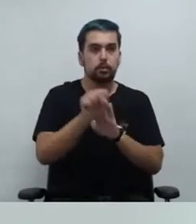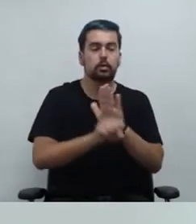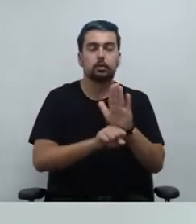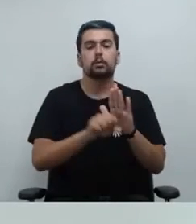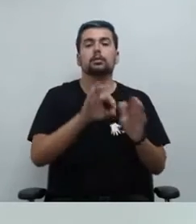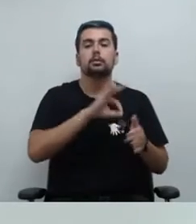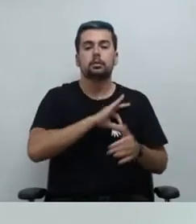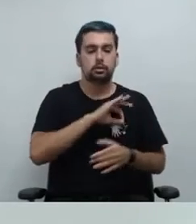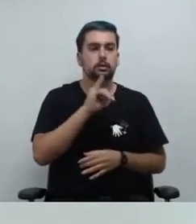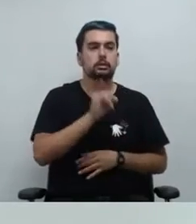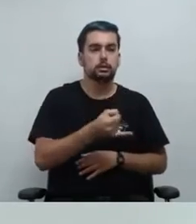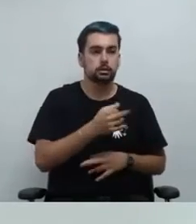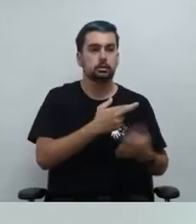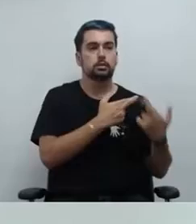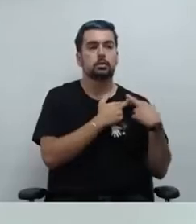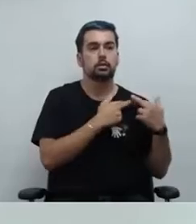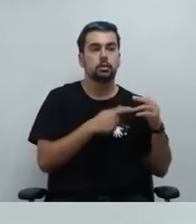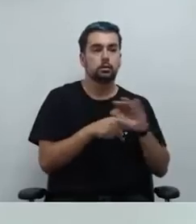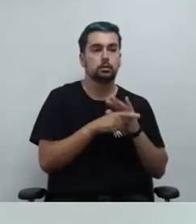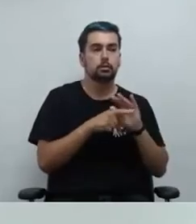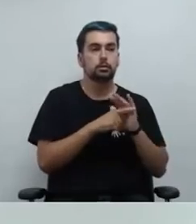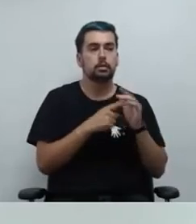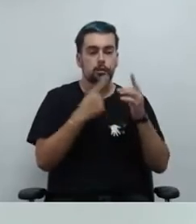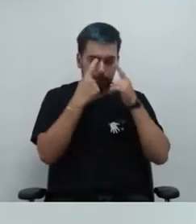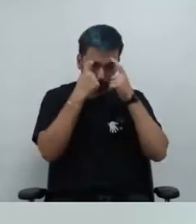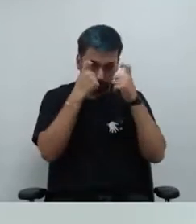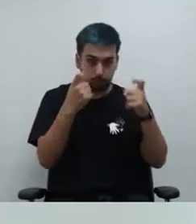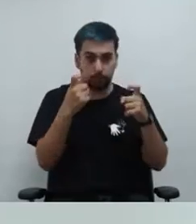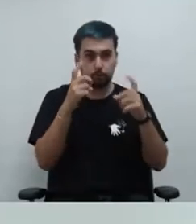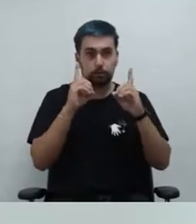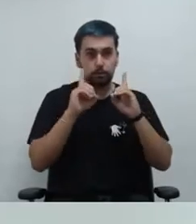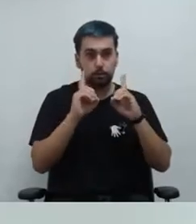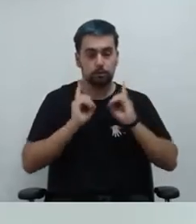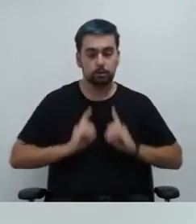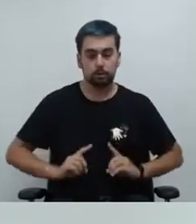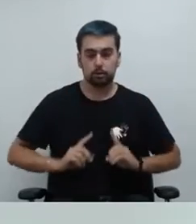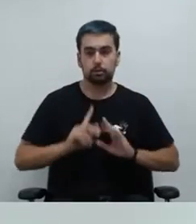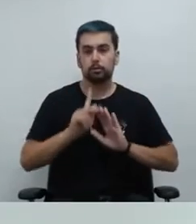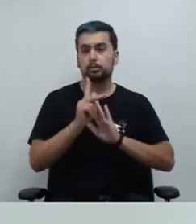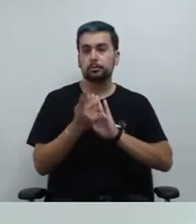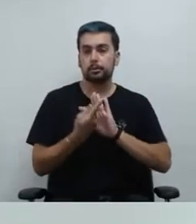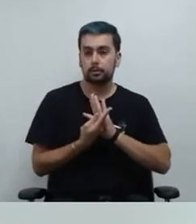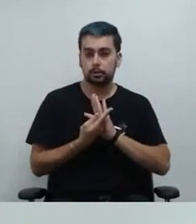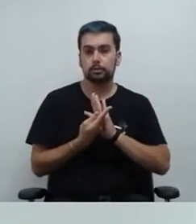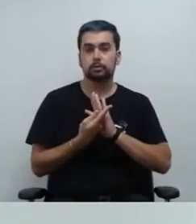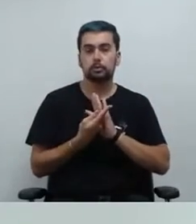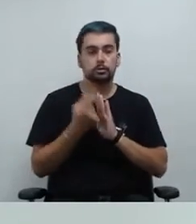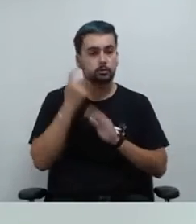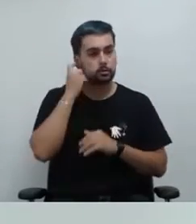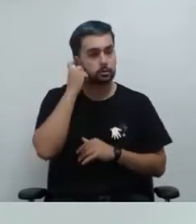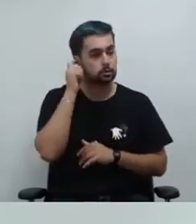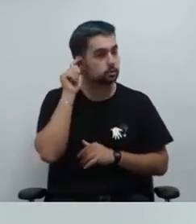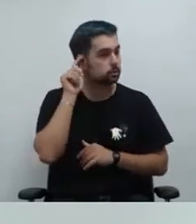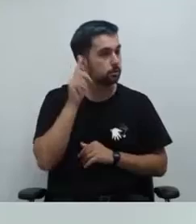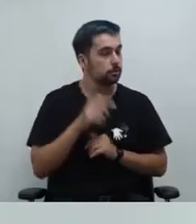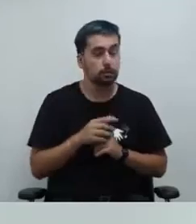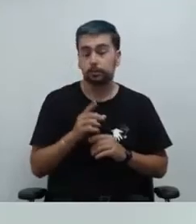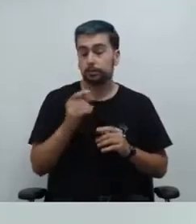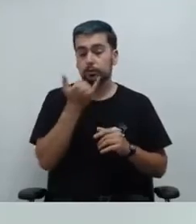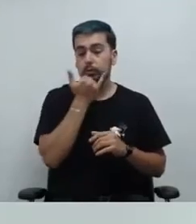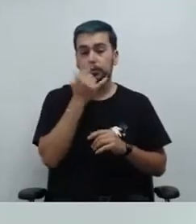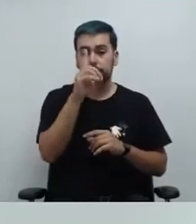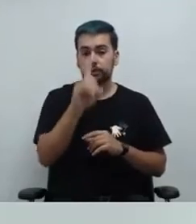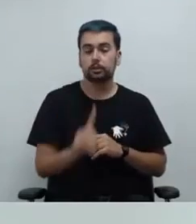policiais sejam, sim, responsabilizados por uma grave violação de direitos humanos como essa que é a violência praticada pela polícia. Para além de tudo isso, a gente faz a